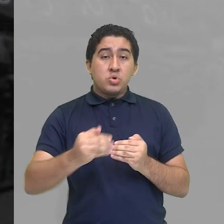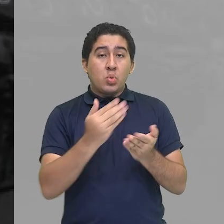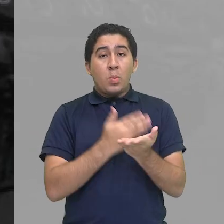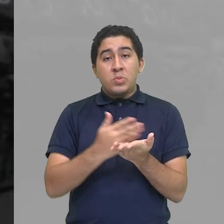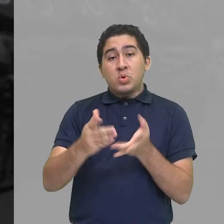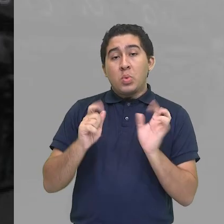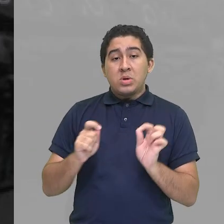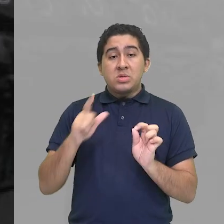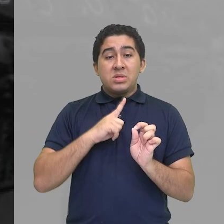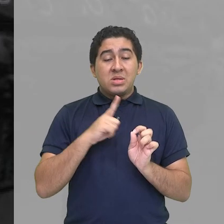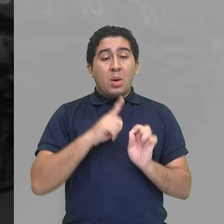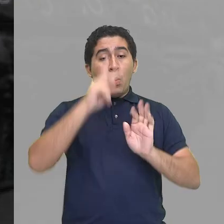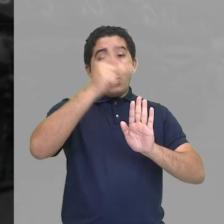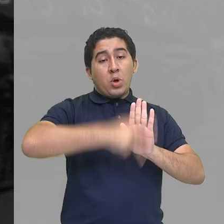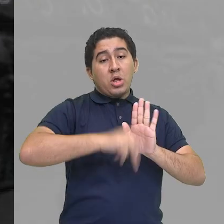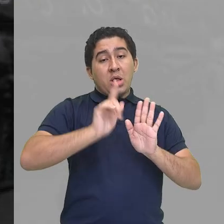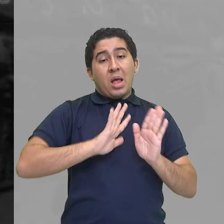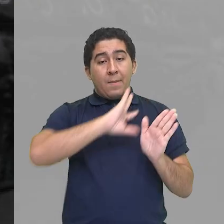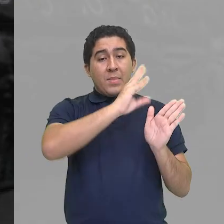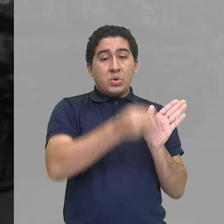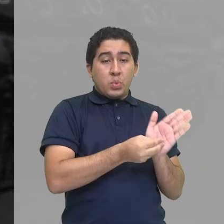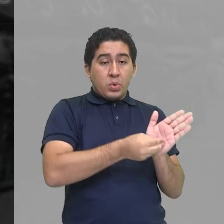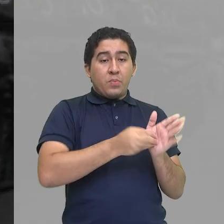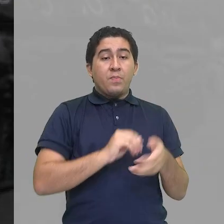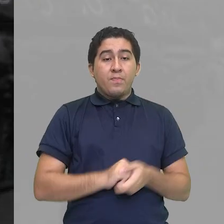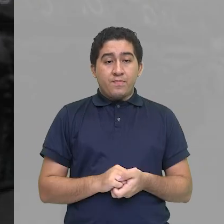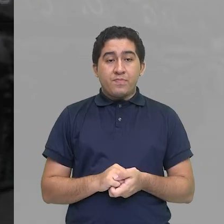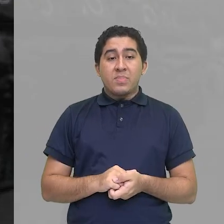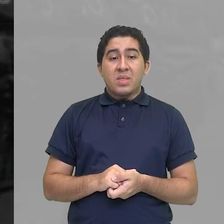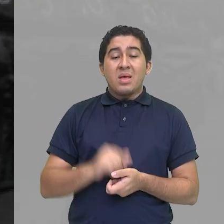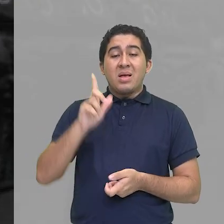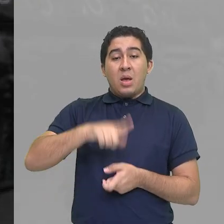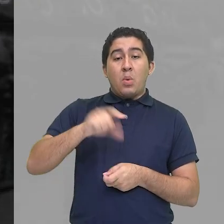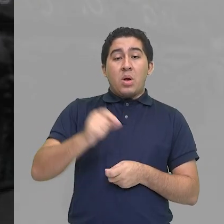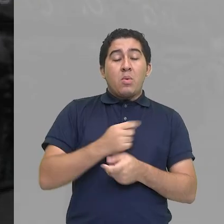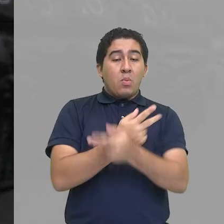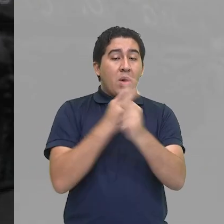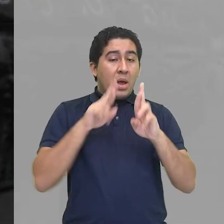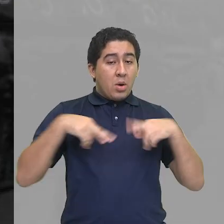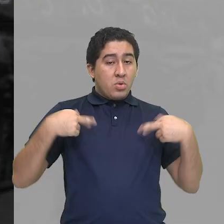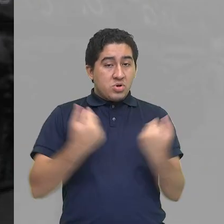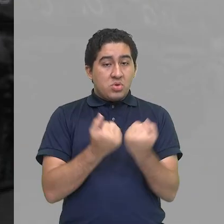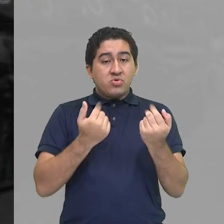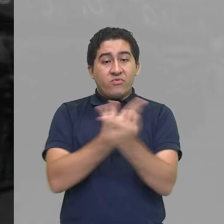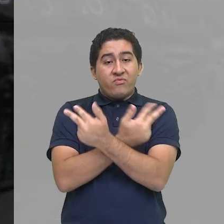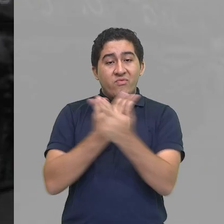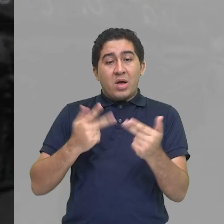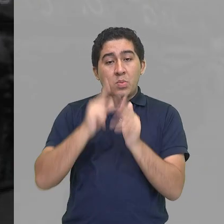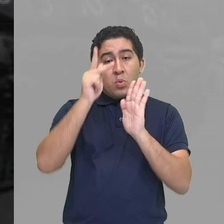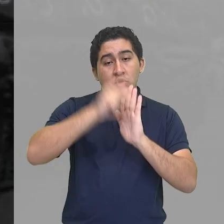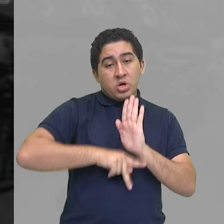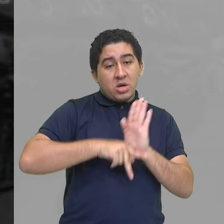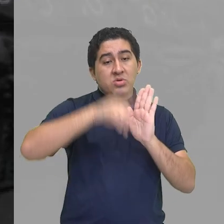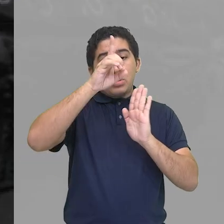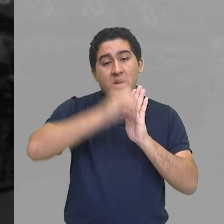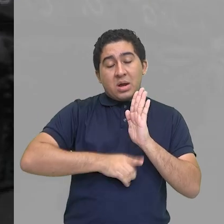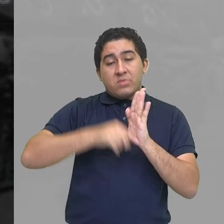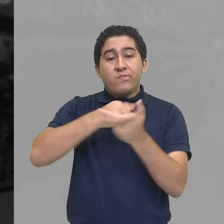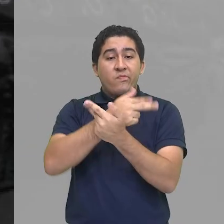então, a chamada Operação Amazônia. Operação Amazônia foi uma reunião de medidas, projetos e